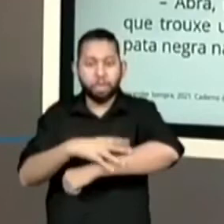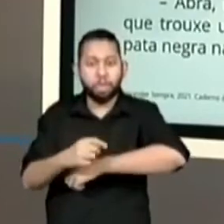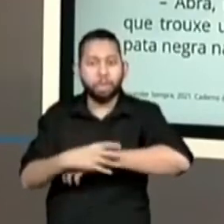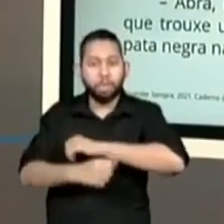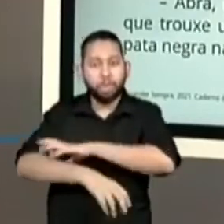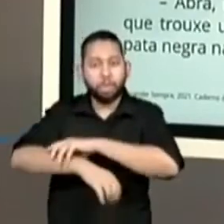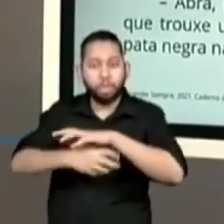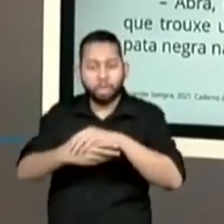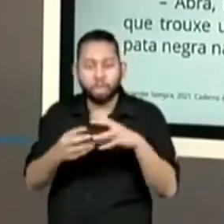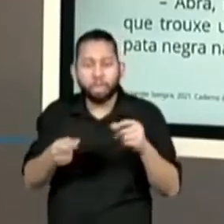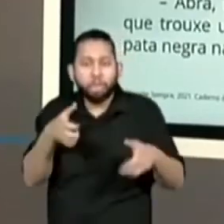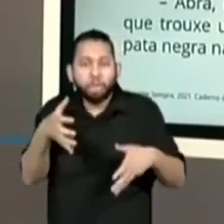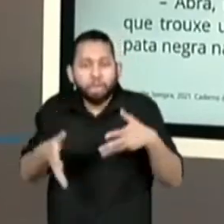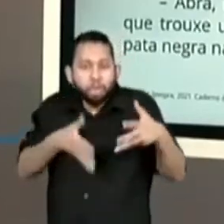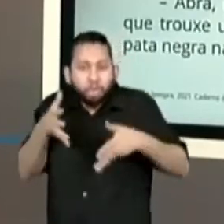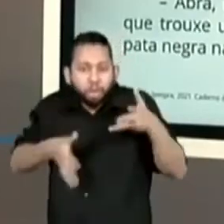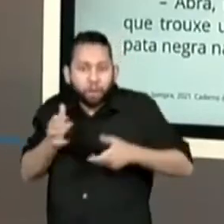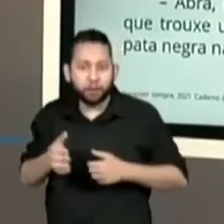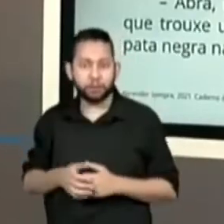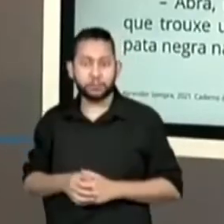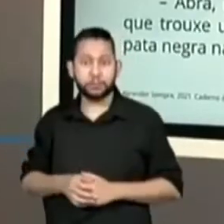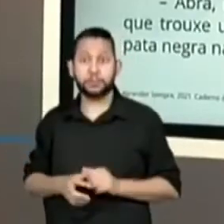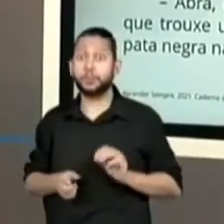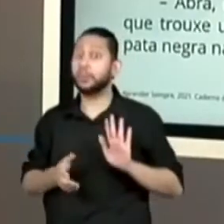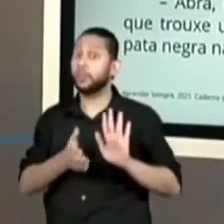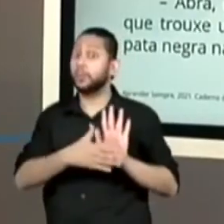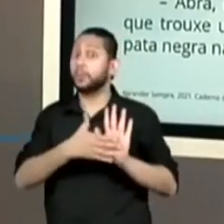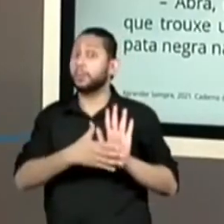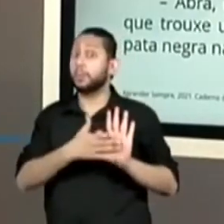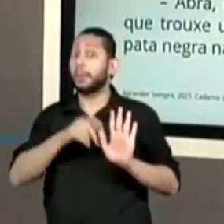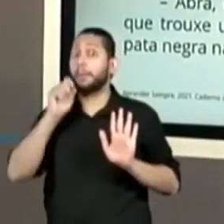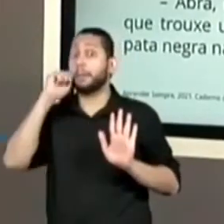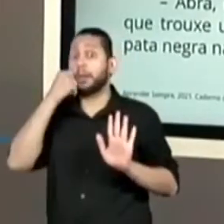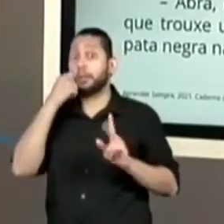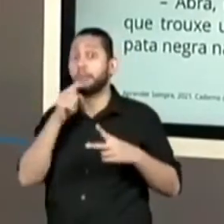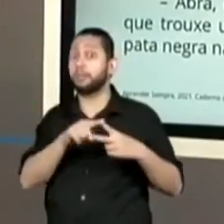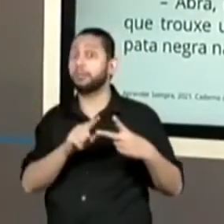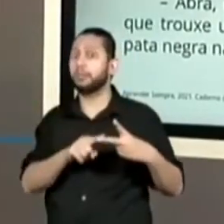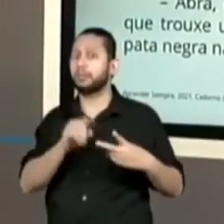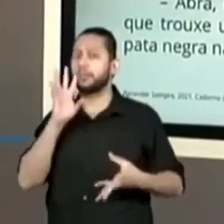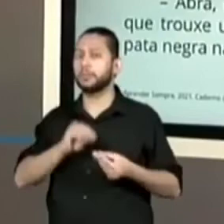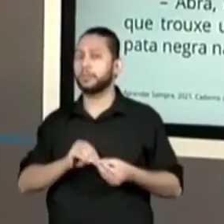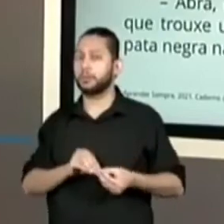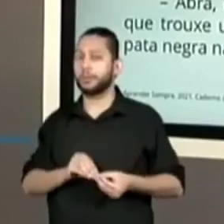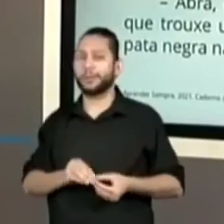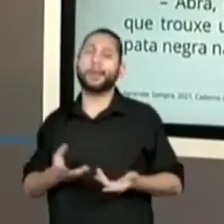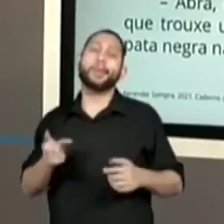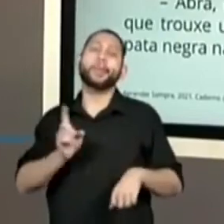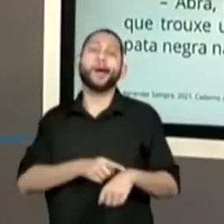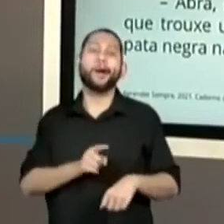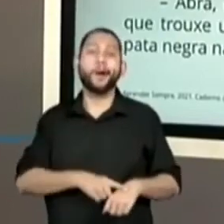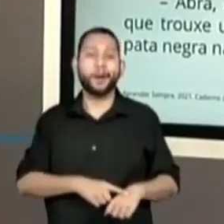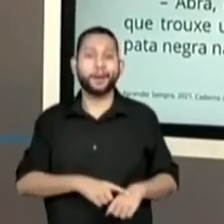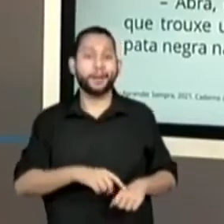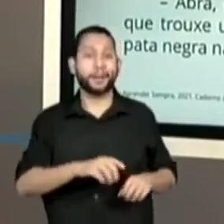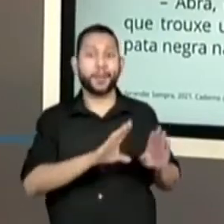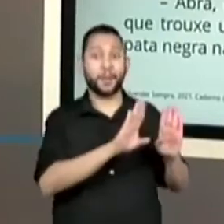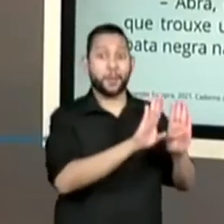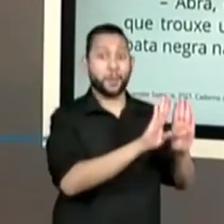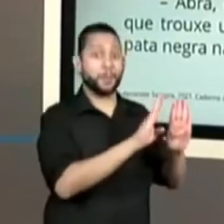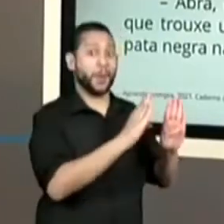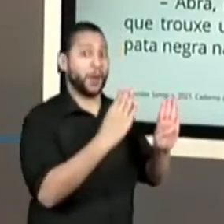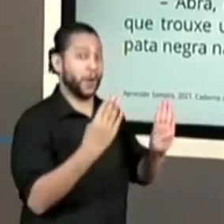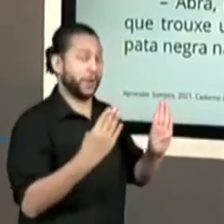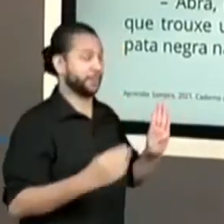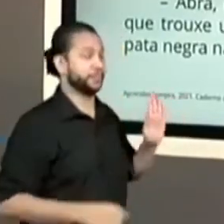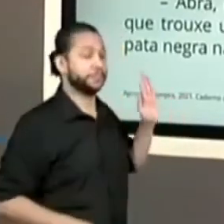uma segunda dica, que é a pata negra, como vocês colocaram. E eles, se ele apoiou a pata na janela, provavelmente os cabritinhos